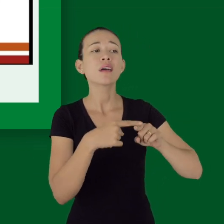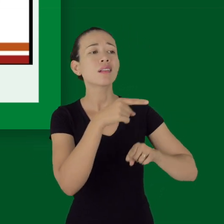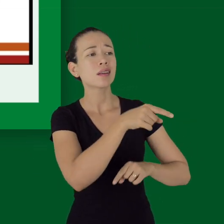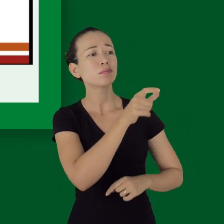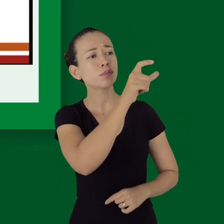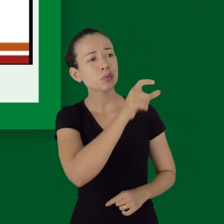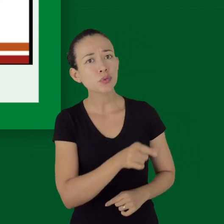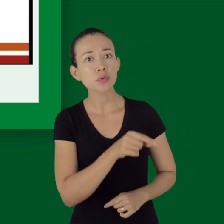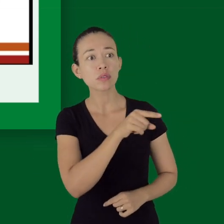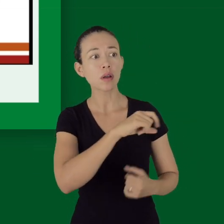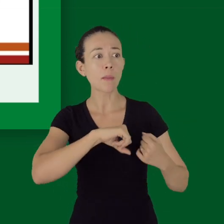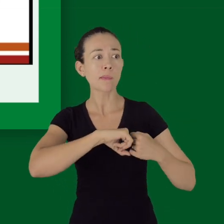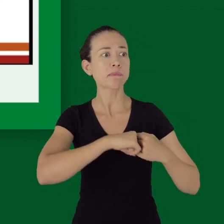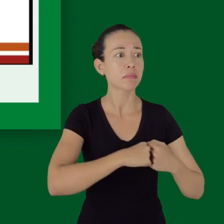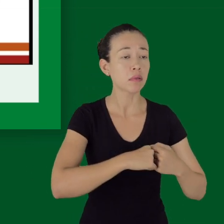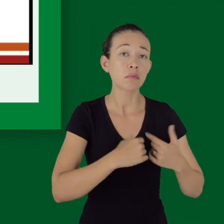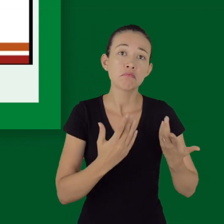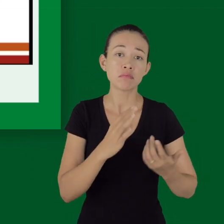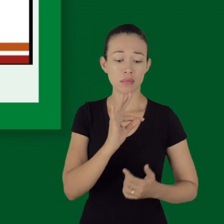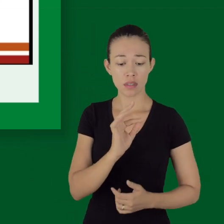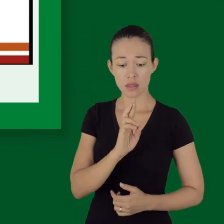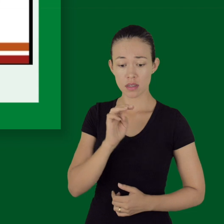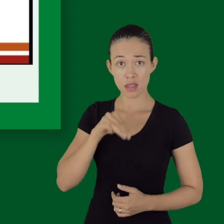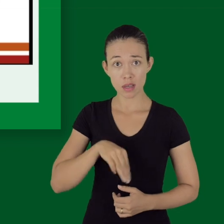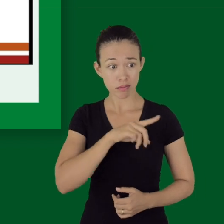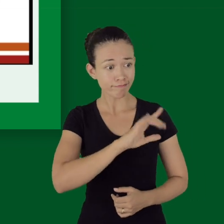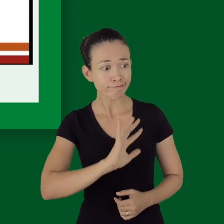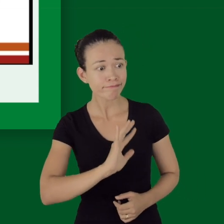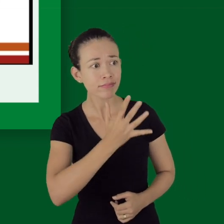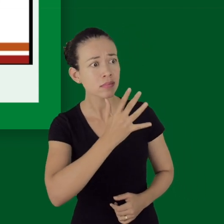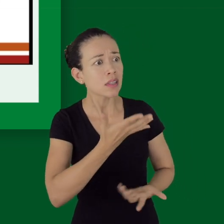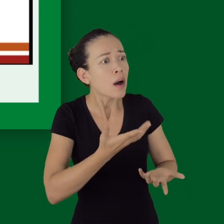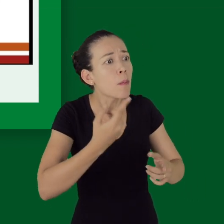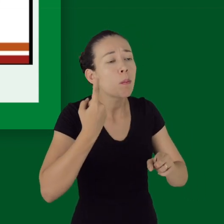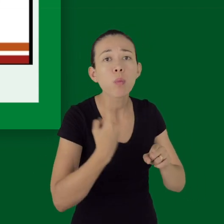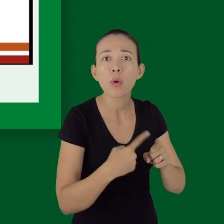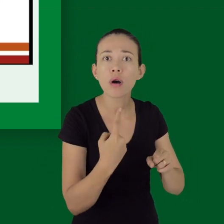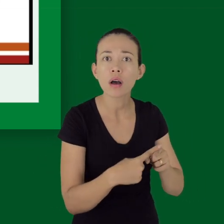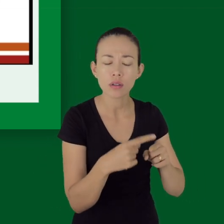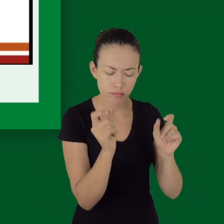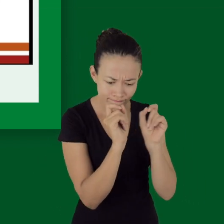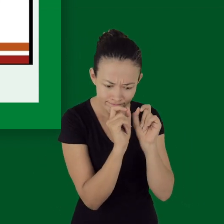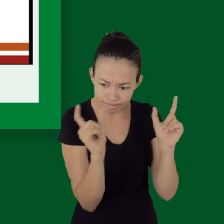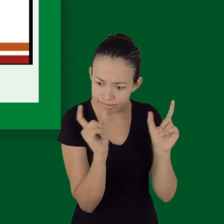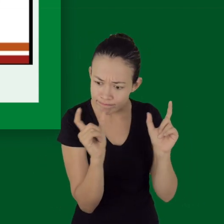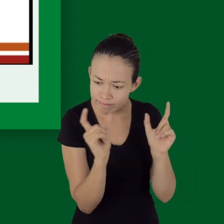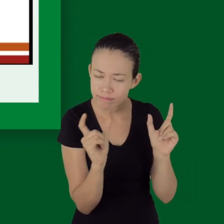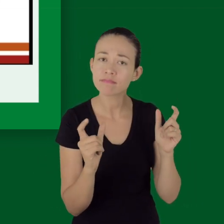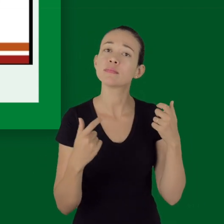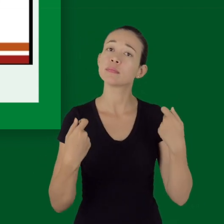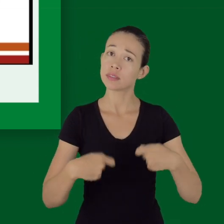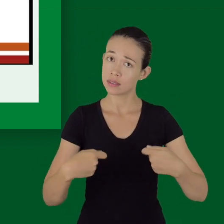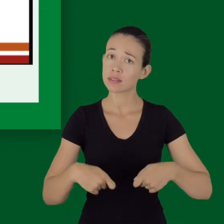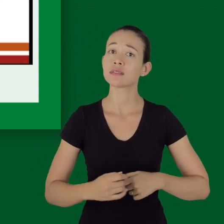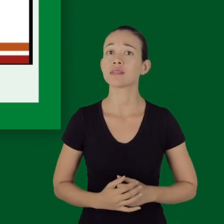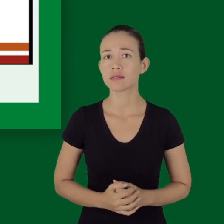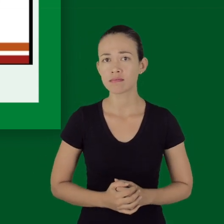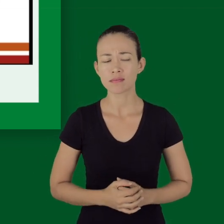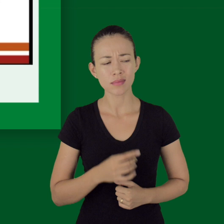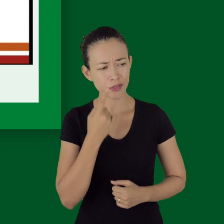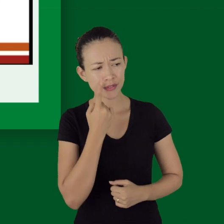trauma. Esse mecanismo, ele me chama a atenção, ele tem que saltar os olhos. Ele tem que trazer uma representação e